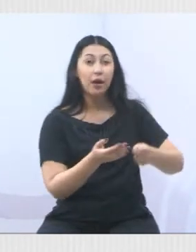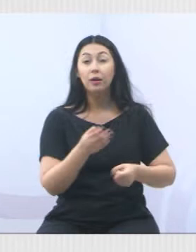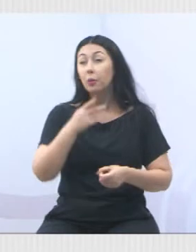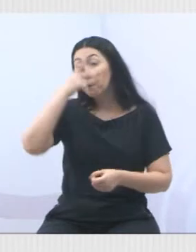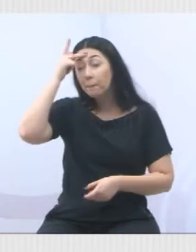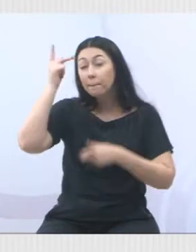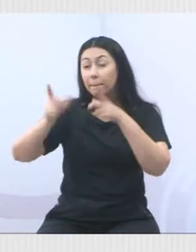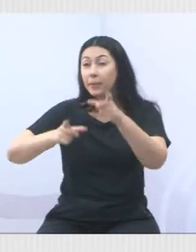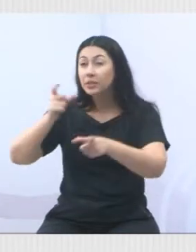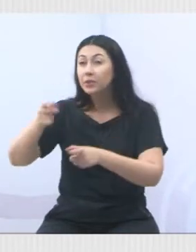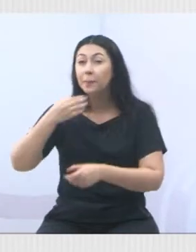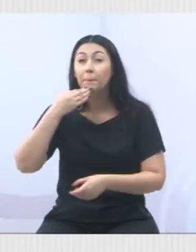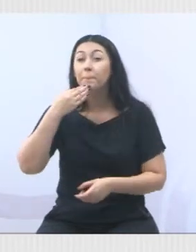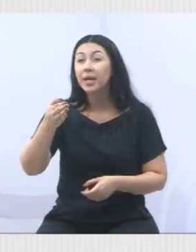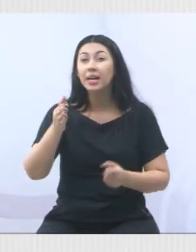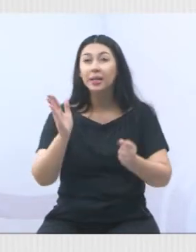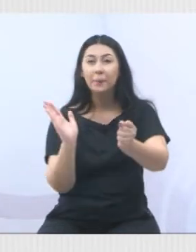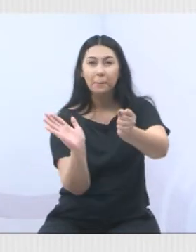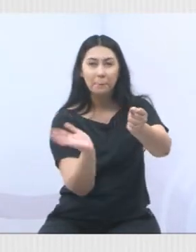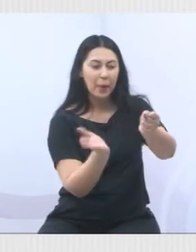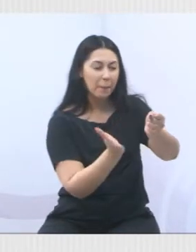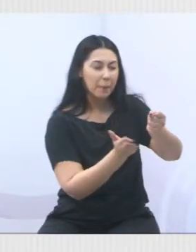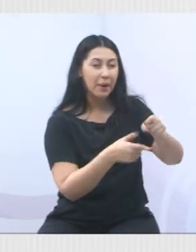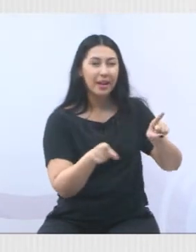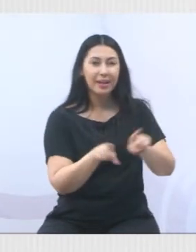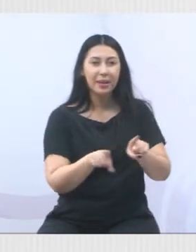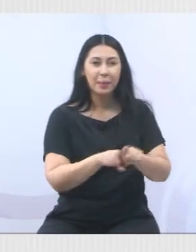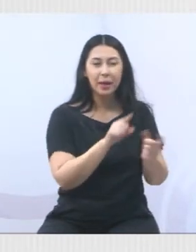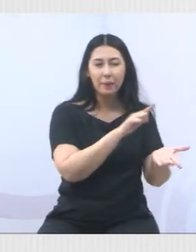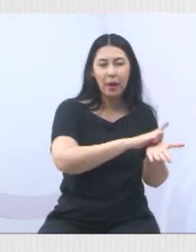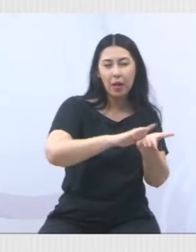limpeza de entulhos. Próximo.